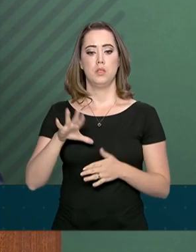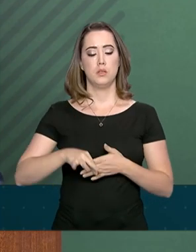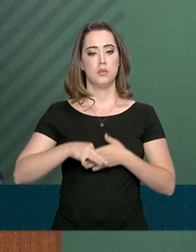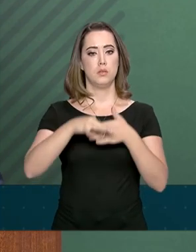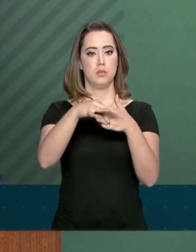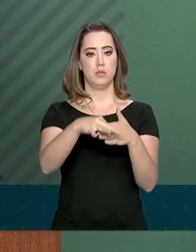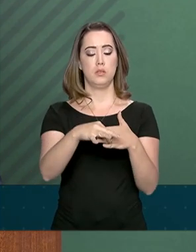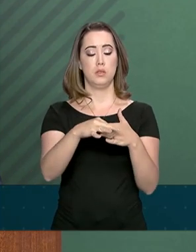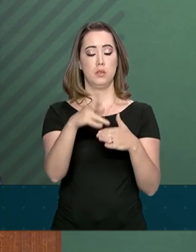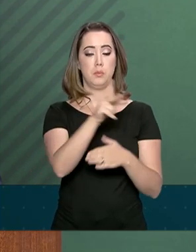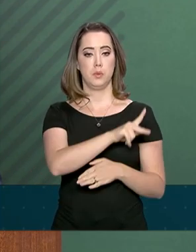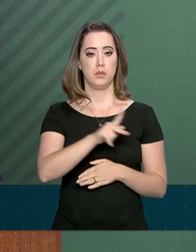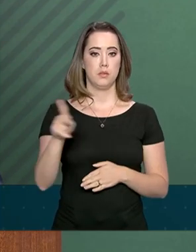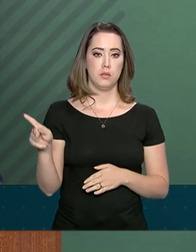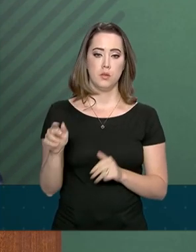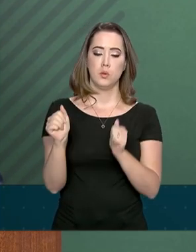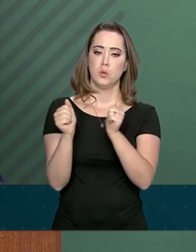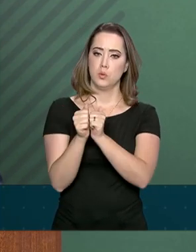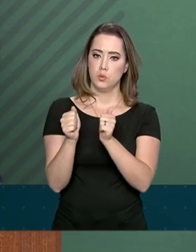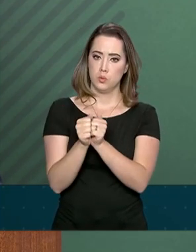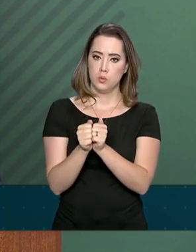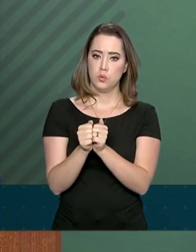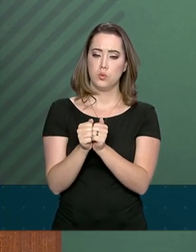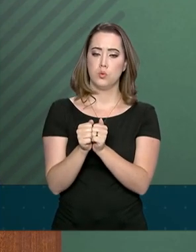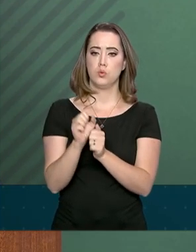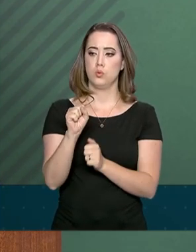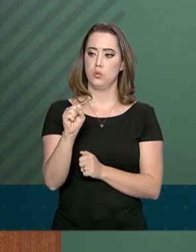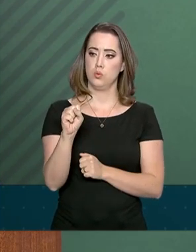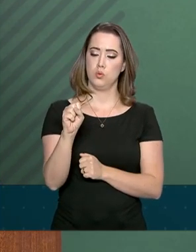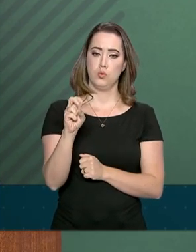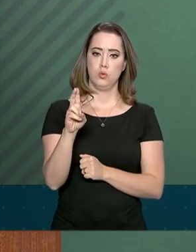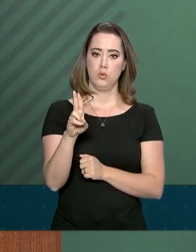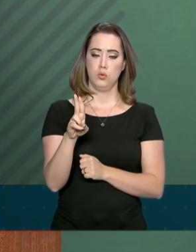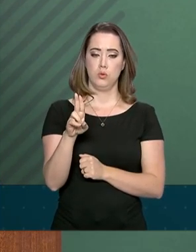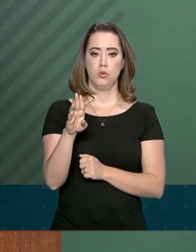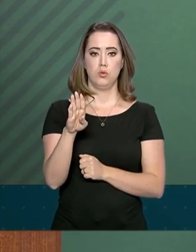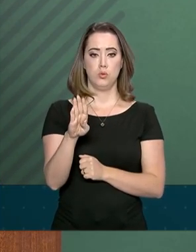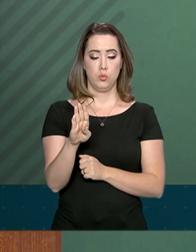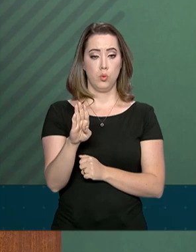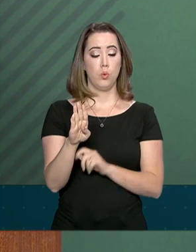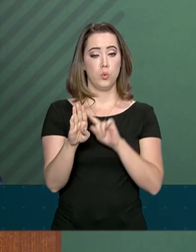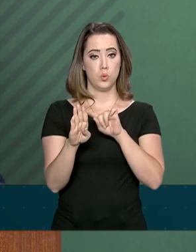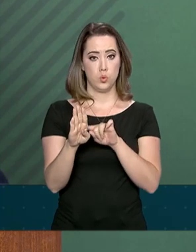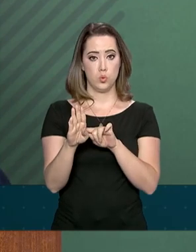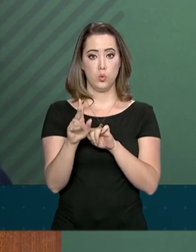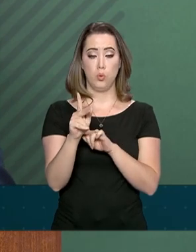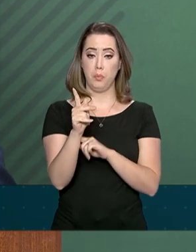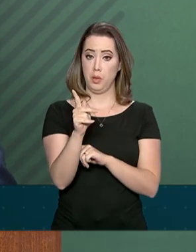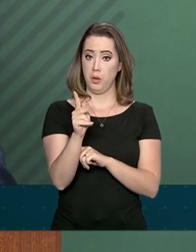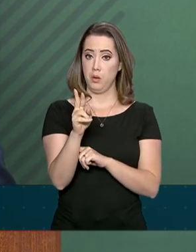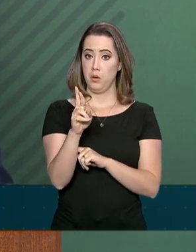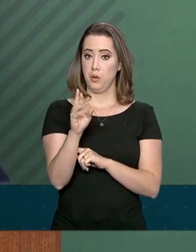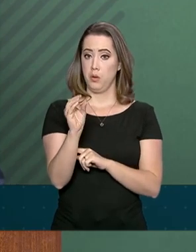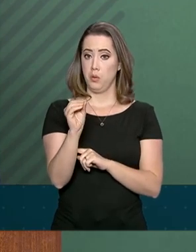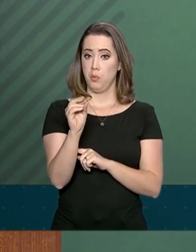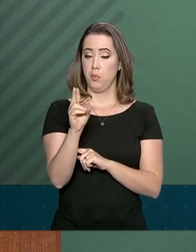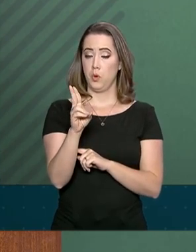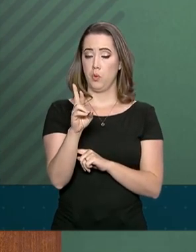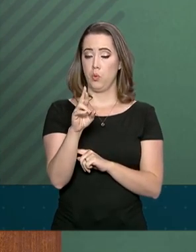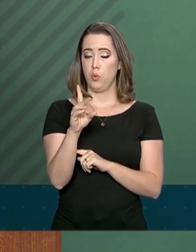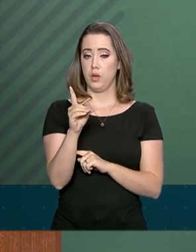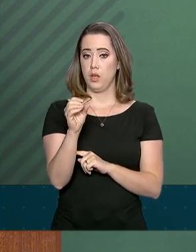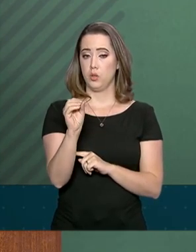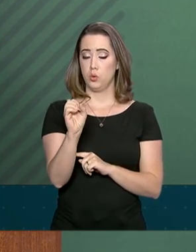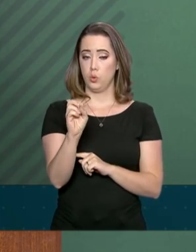que foi acompanhado do subprocurador mário luiz gonzaga que é um dos integrantes da lista tríplice para